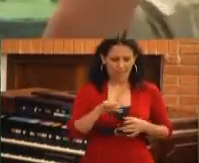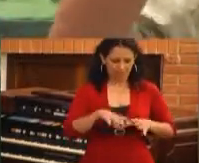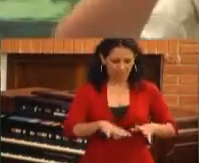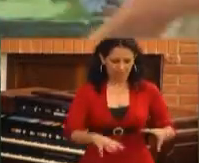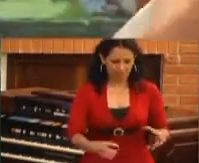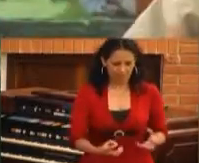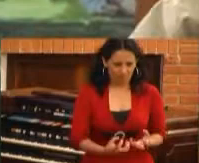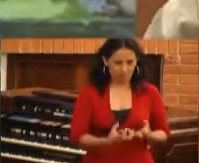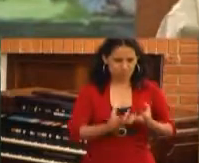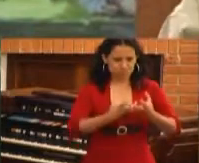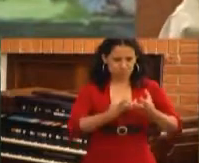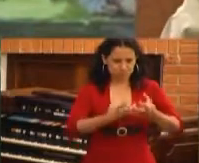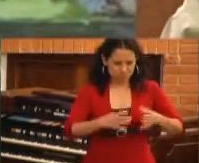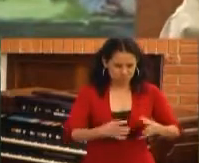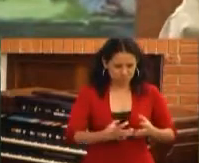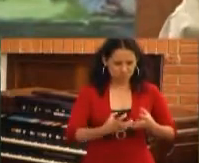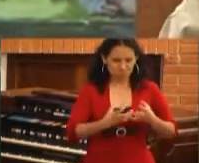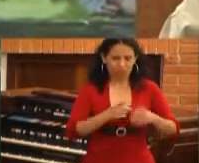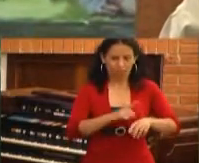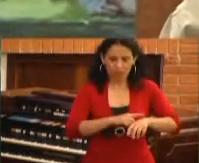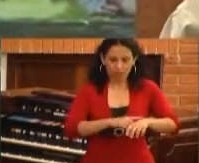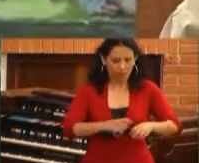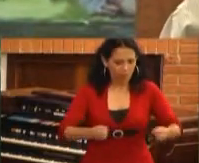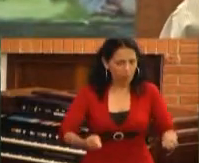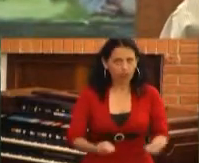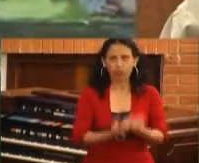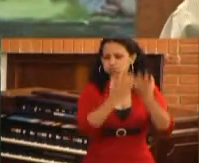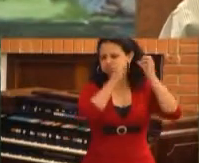natureza terrena.